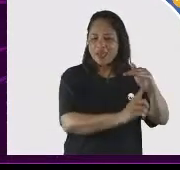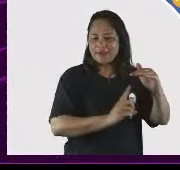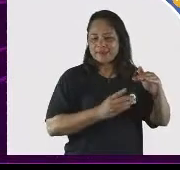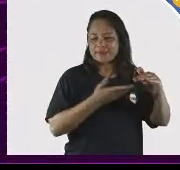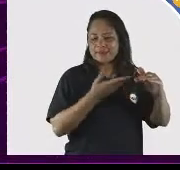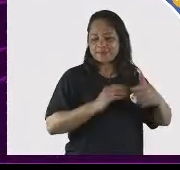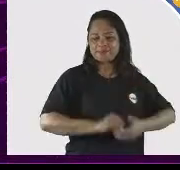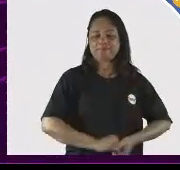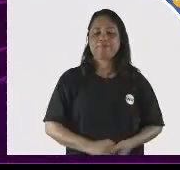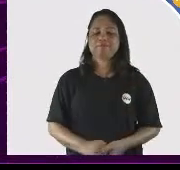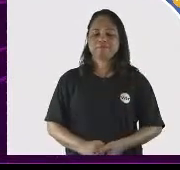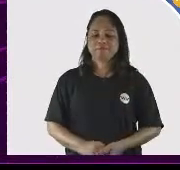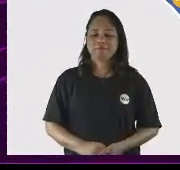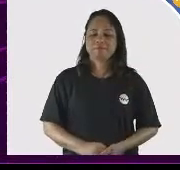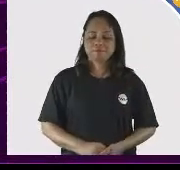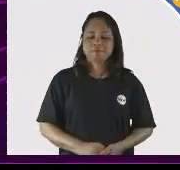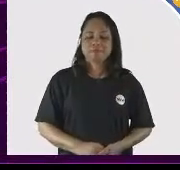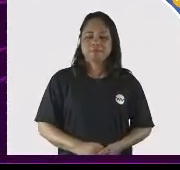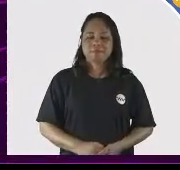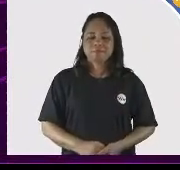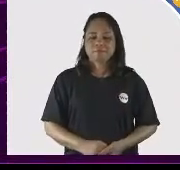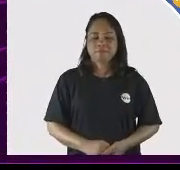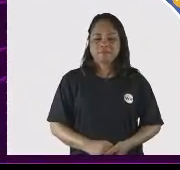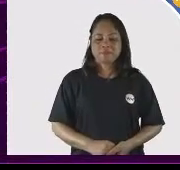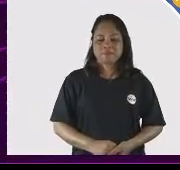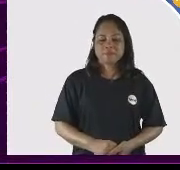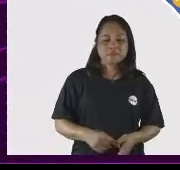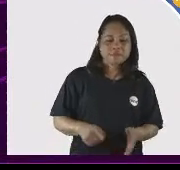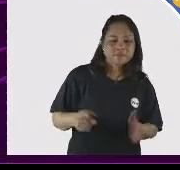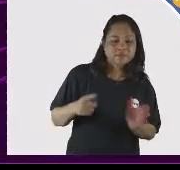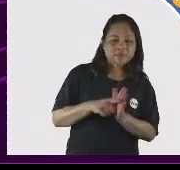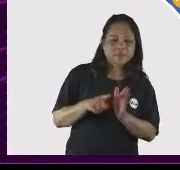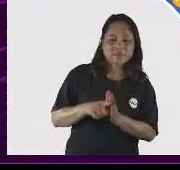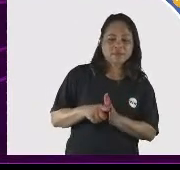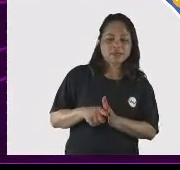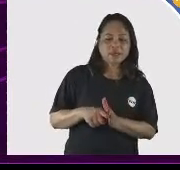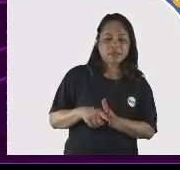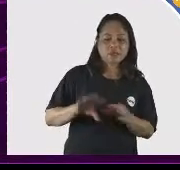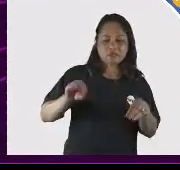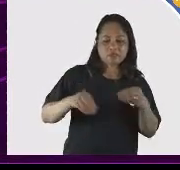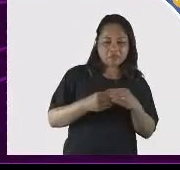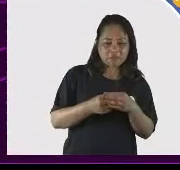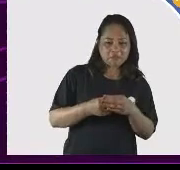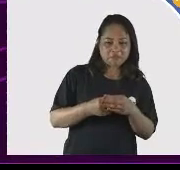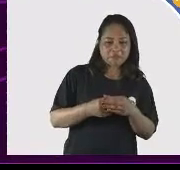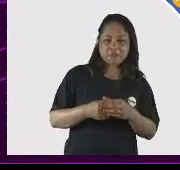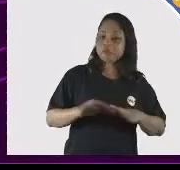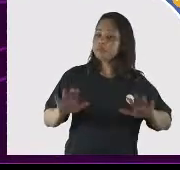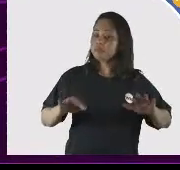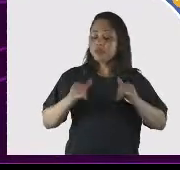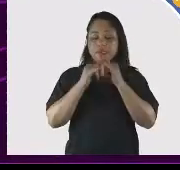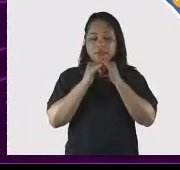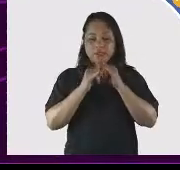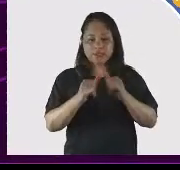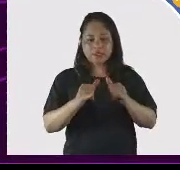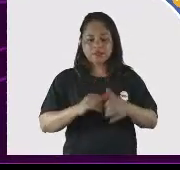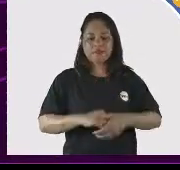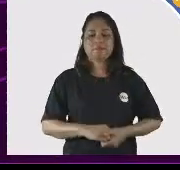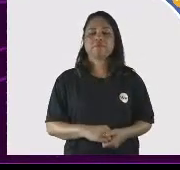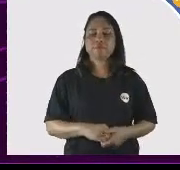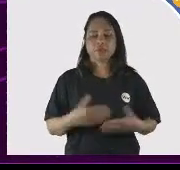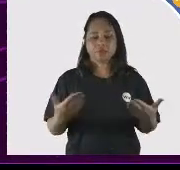certo Alex Walter você tem uma complementar não só só reforçar a gente falou sobre